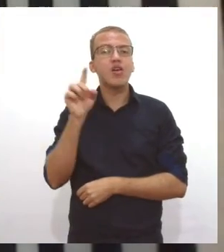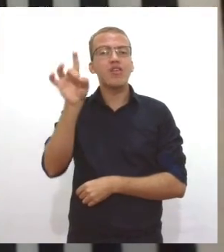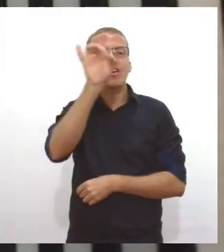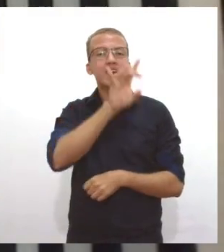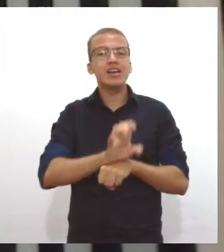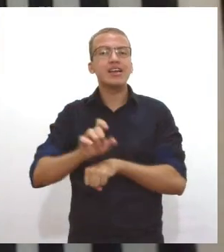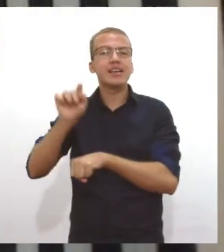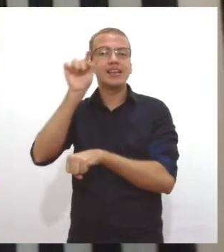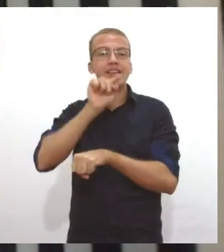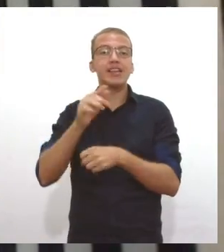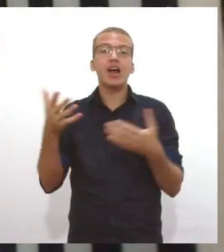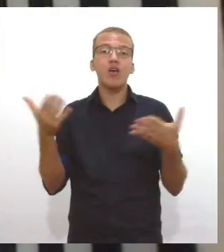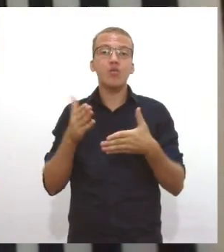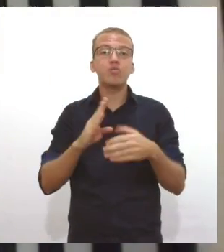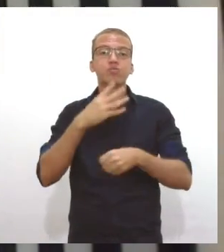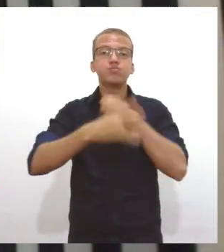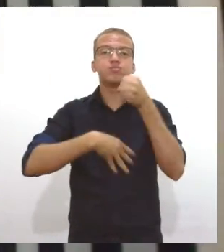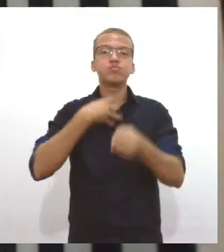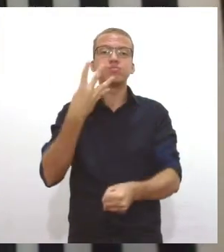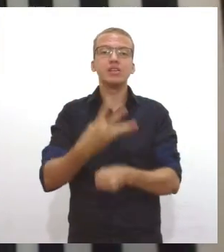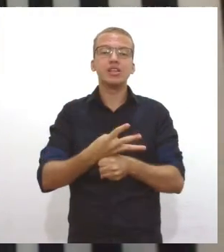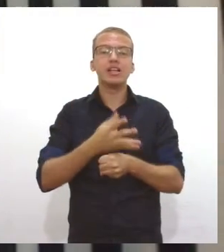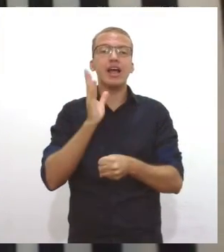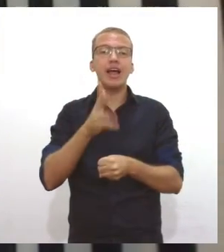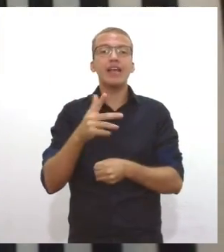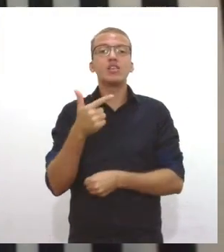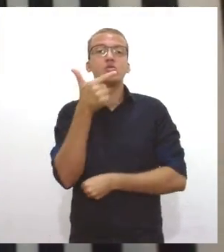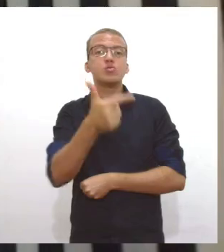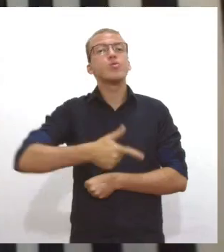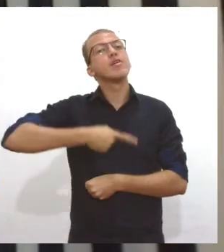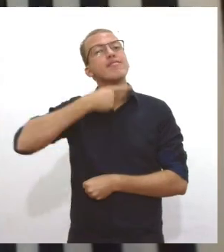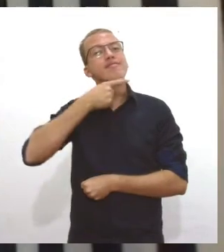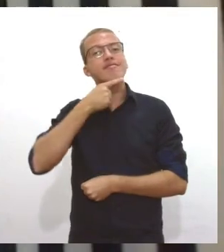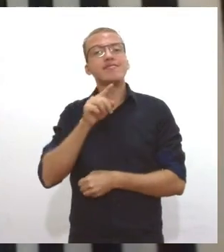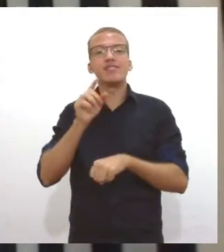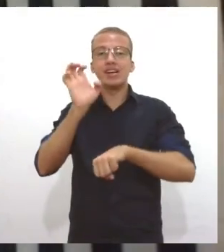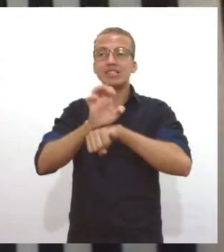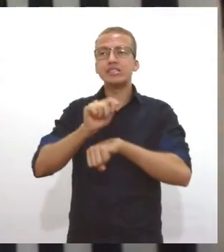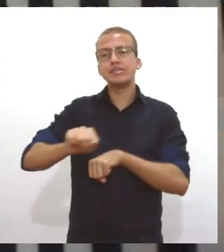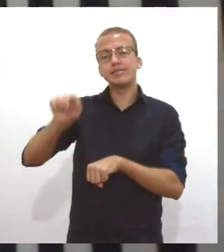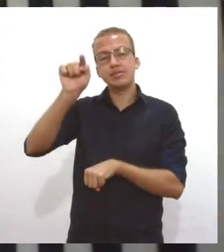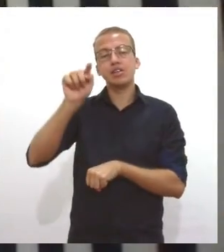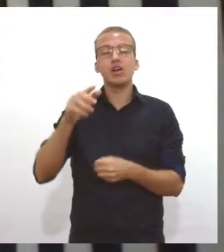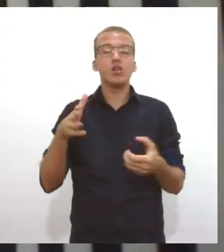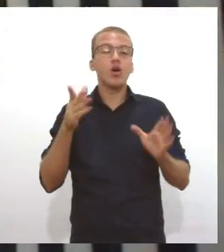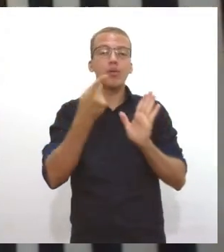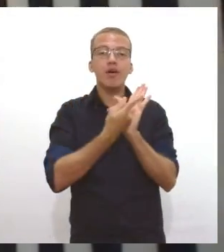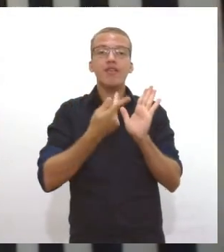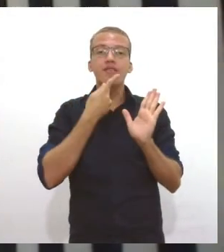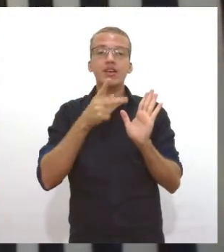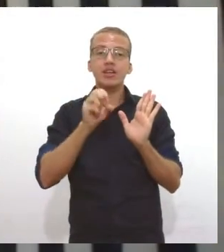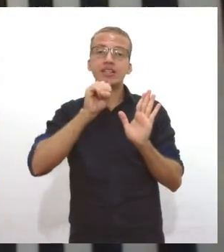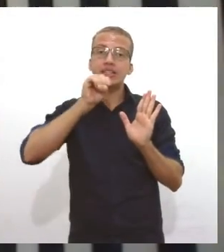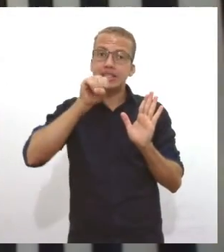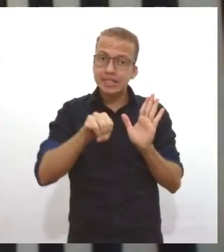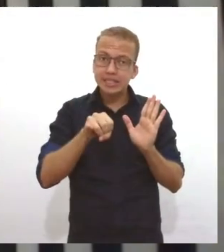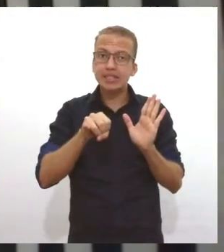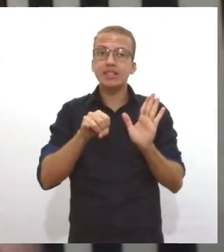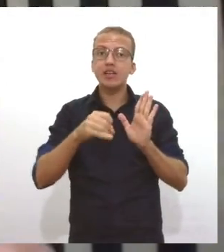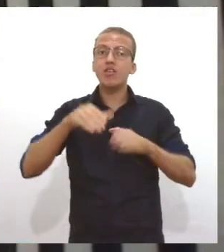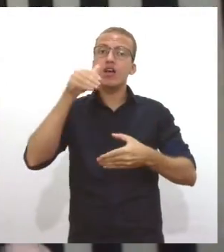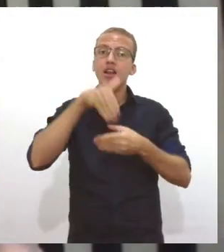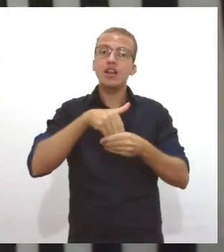elege em duas vagas o nosso projeto de lei é que quando for uma eleição que disputam as duas vagas para o Senado